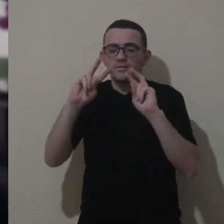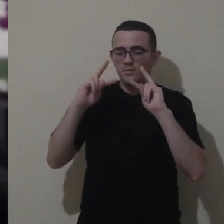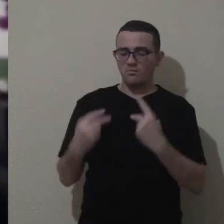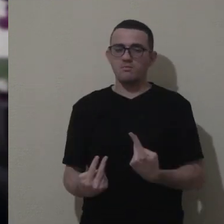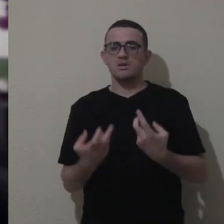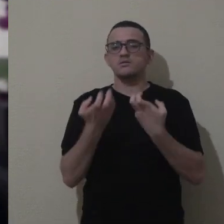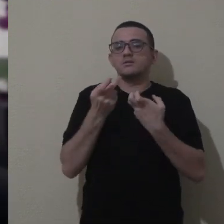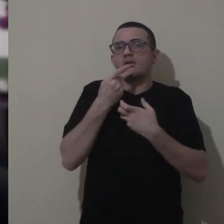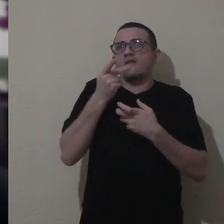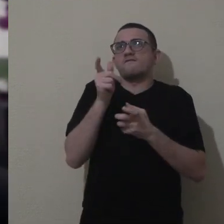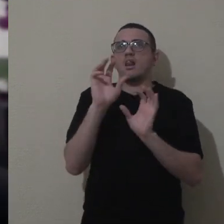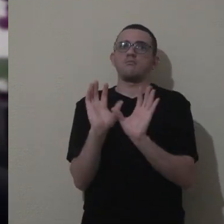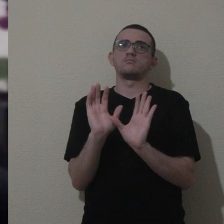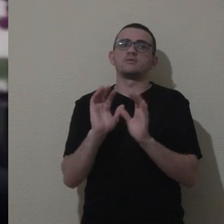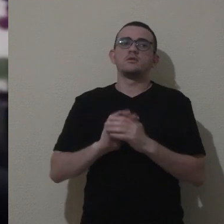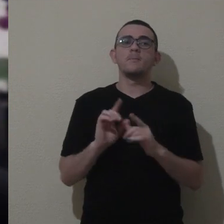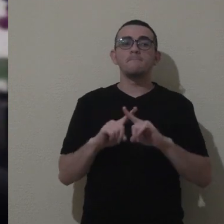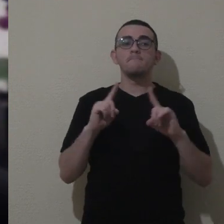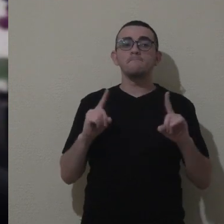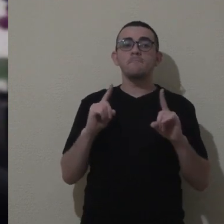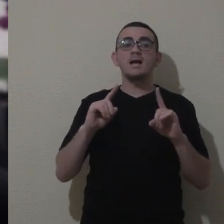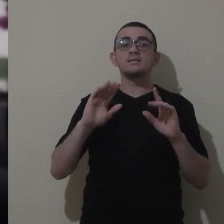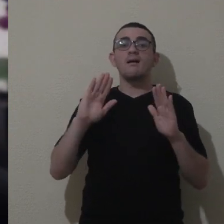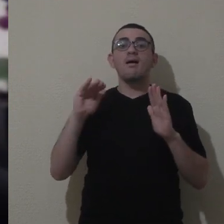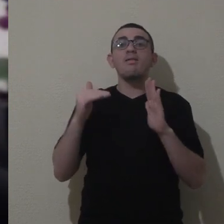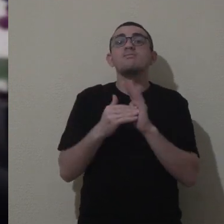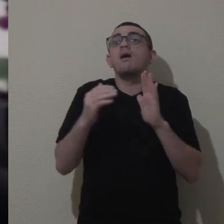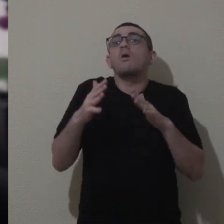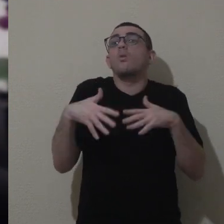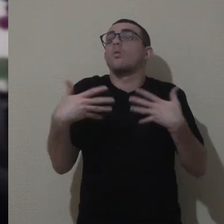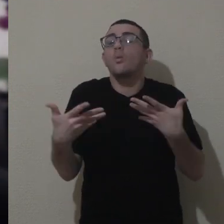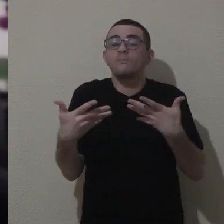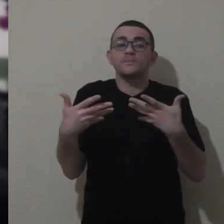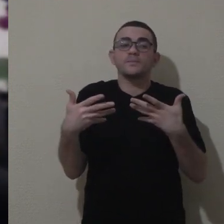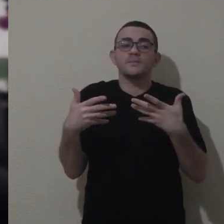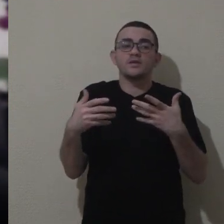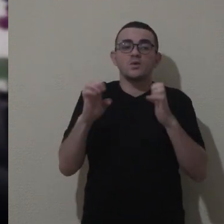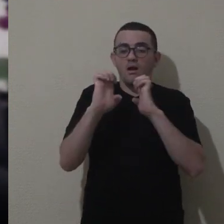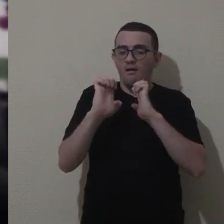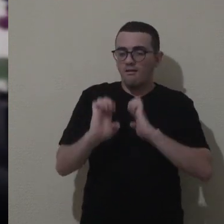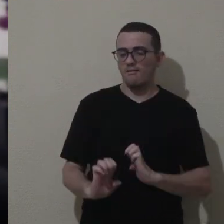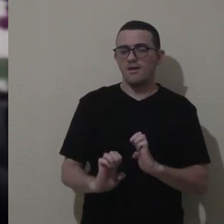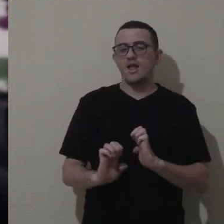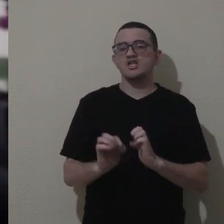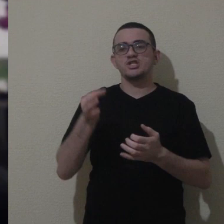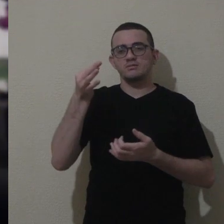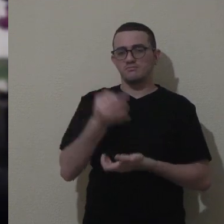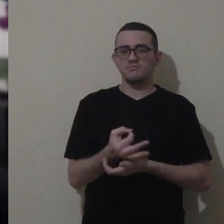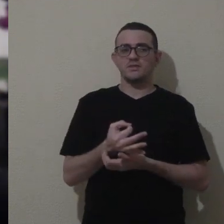aperfeiçoamento humano, se você queira dizer dessa maneira. Mas até quanto que isso é